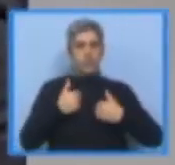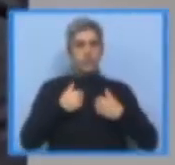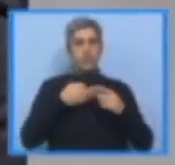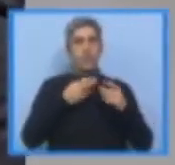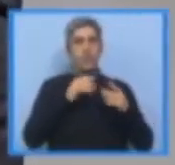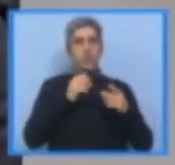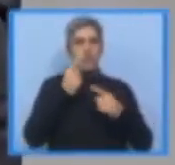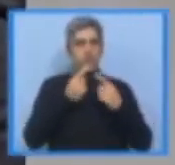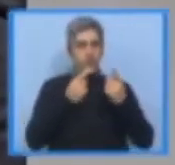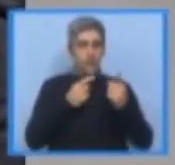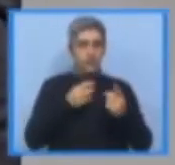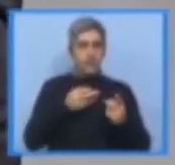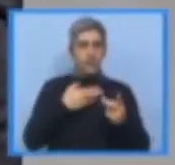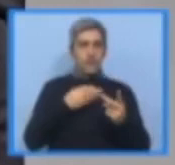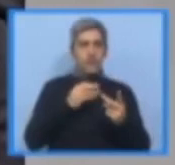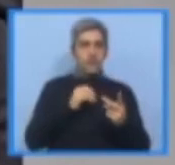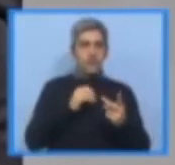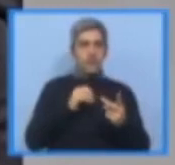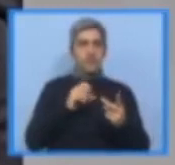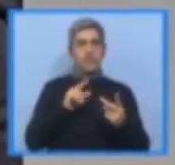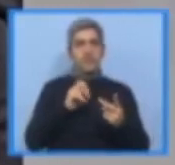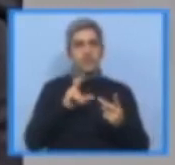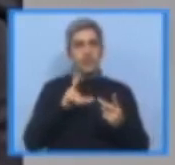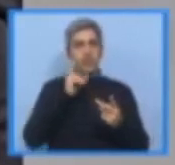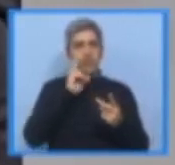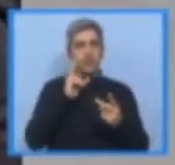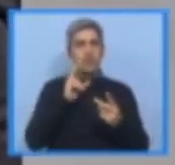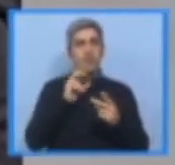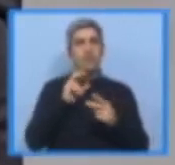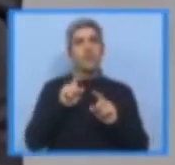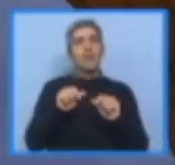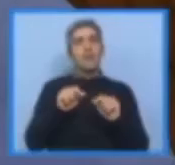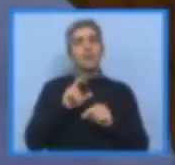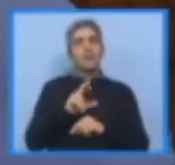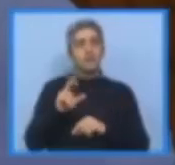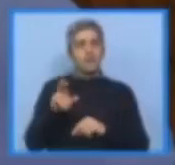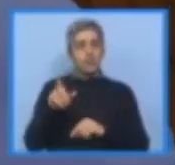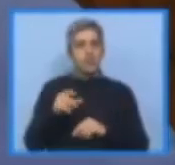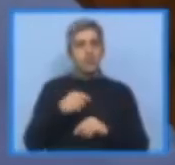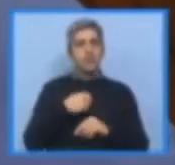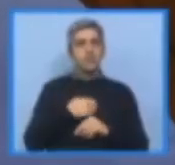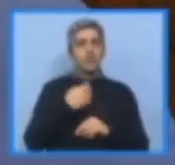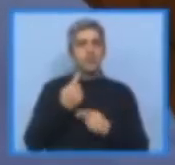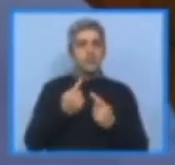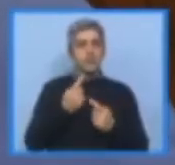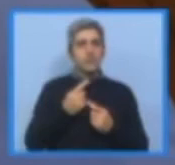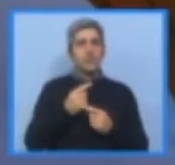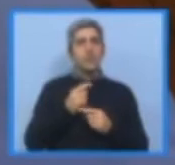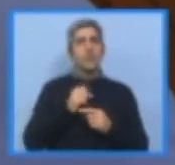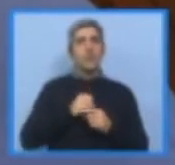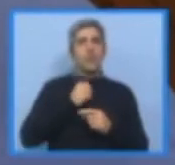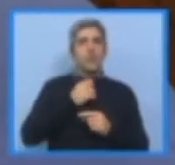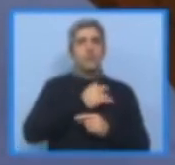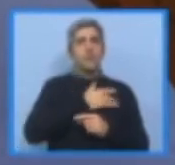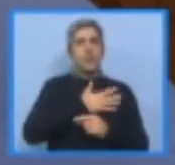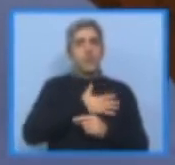às vezes, e com o Pedro Leal, diretor do canal Renascença, a perspectiva do dono ou do